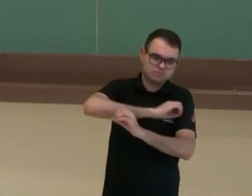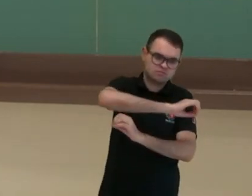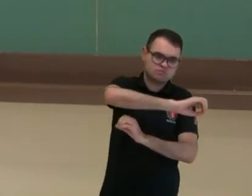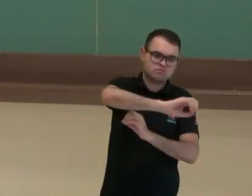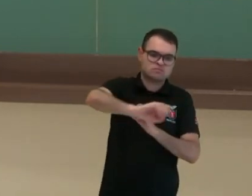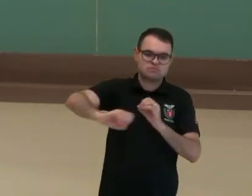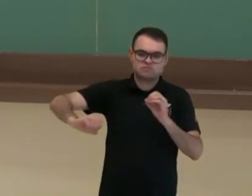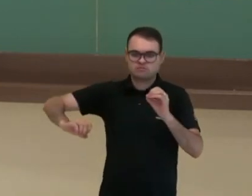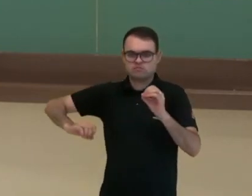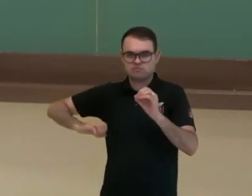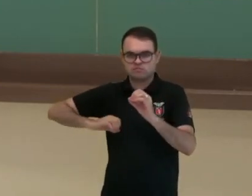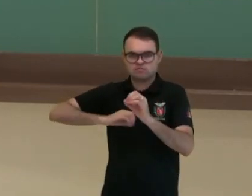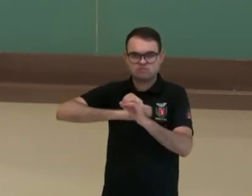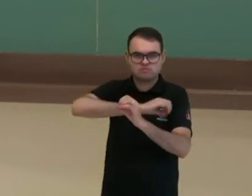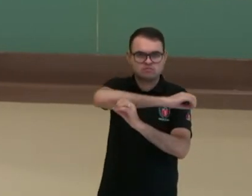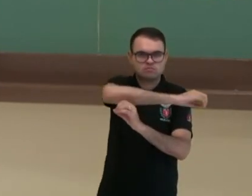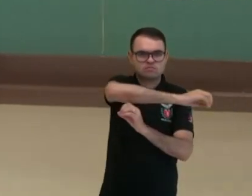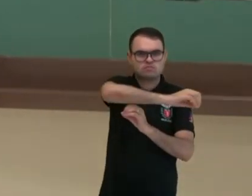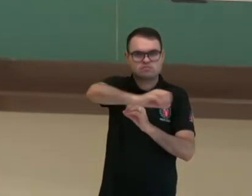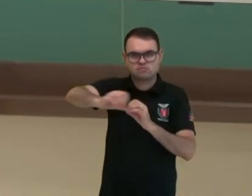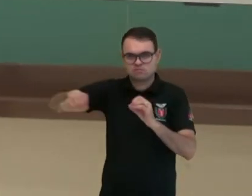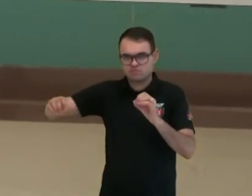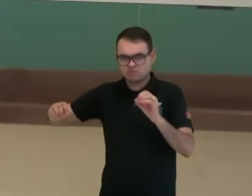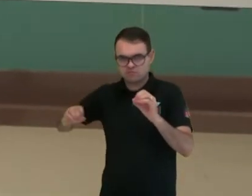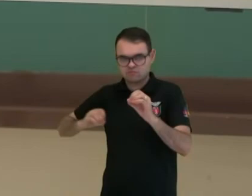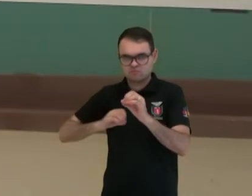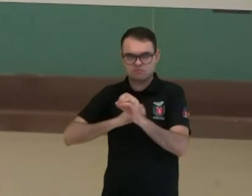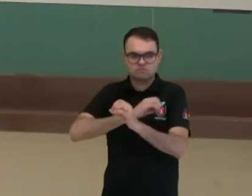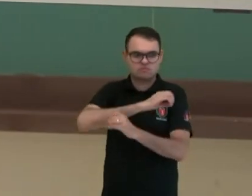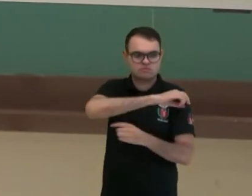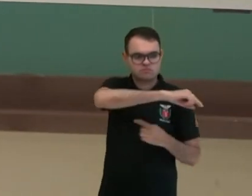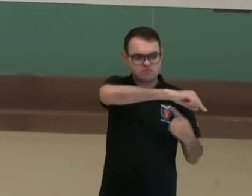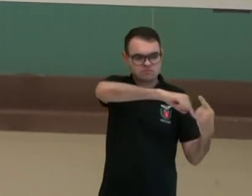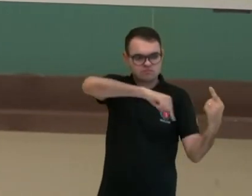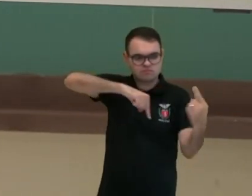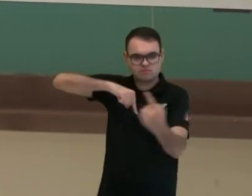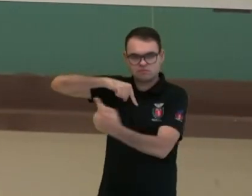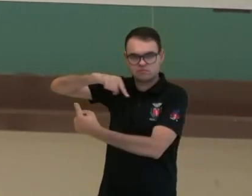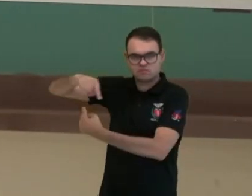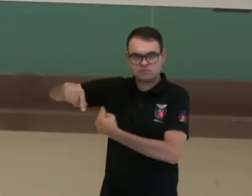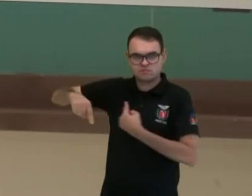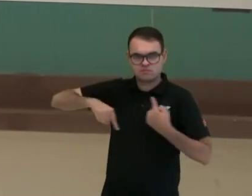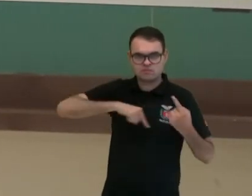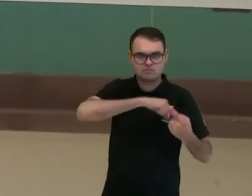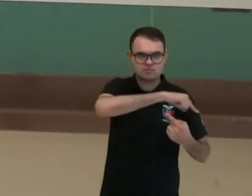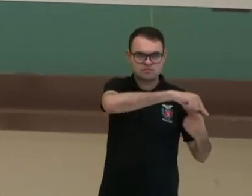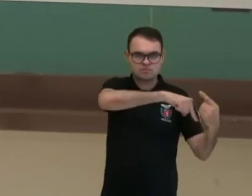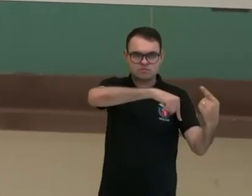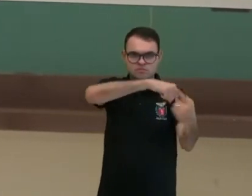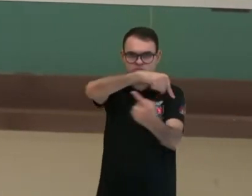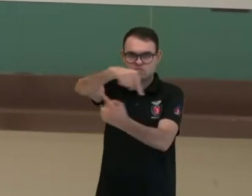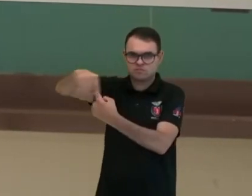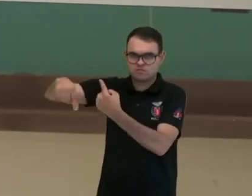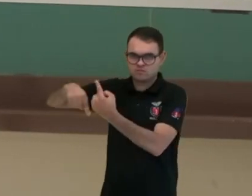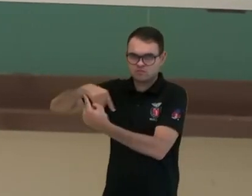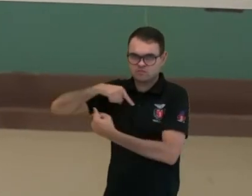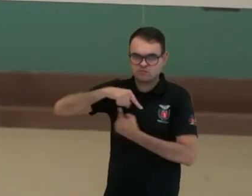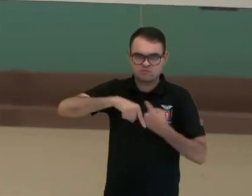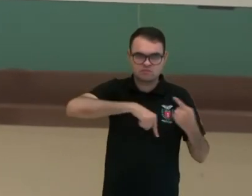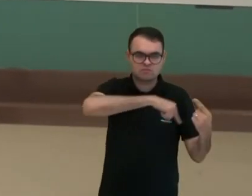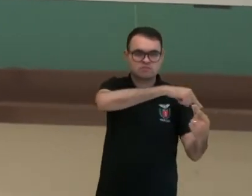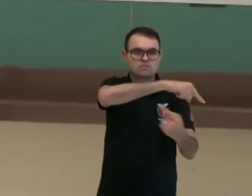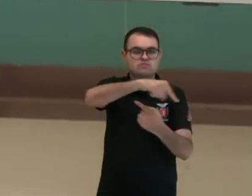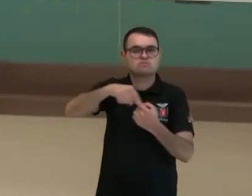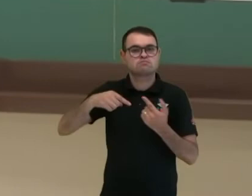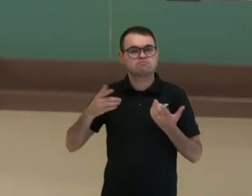simultaneamente. Girar em torno do seu próprio eixo e rodar em